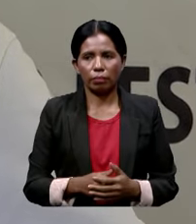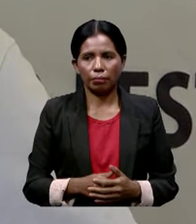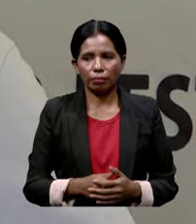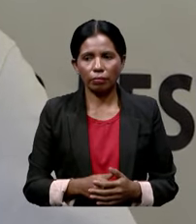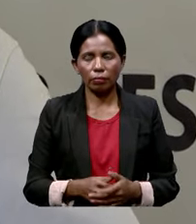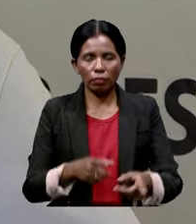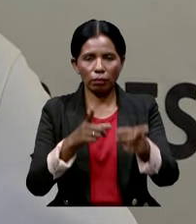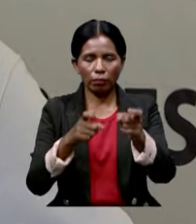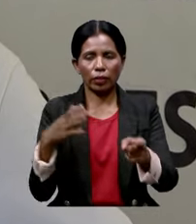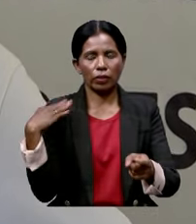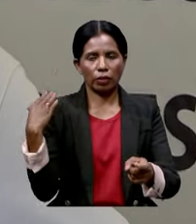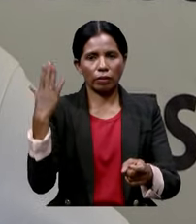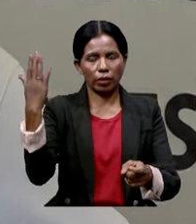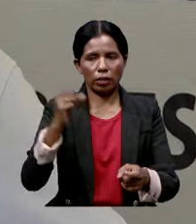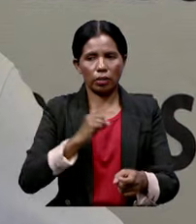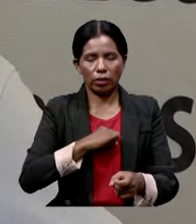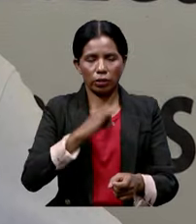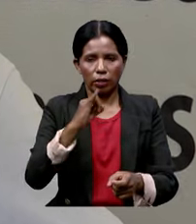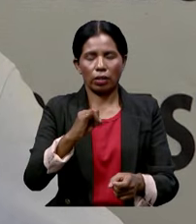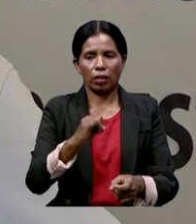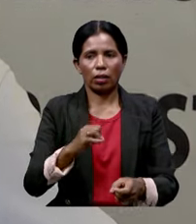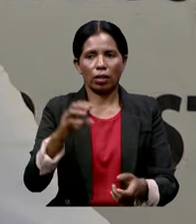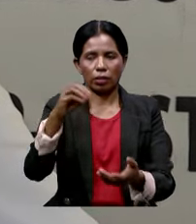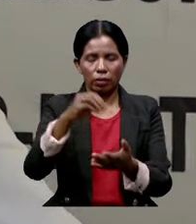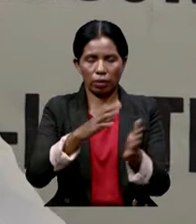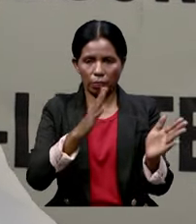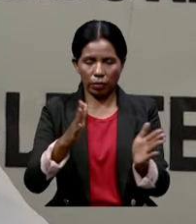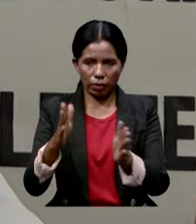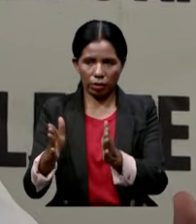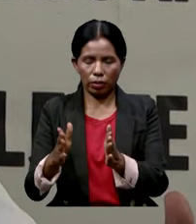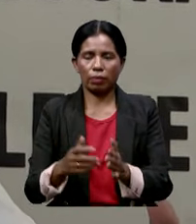tiro jovem e a sua poder assegurar que o processo